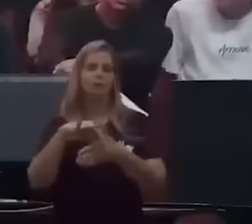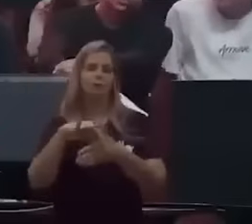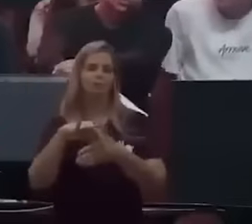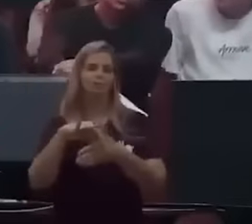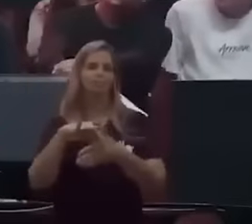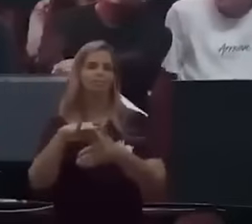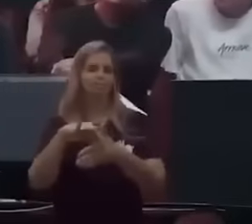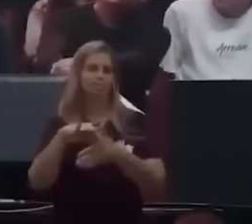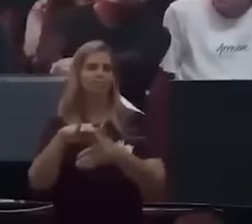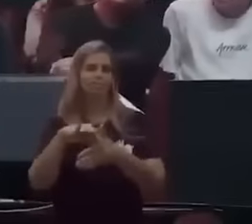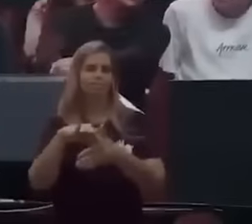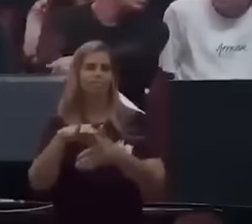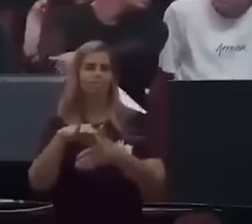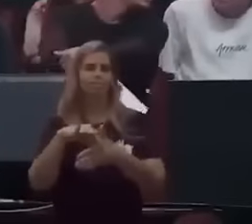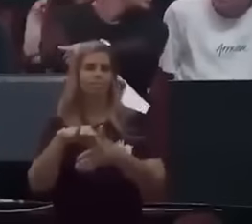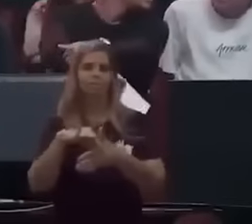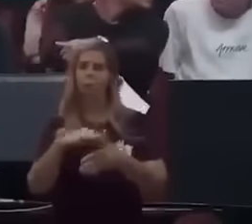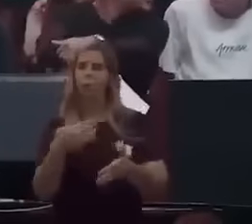de liderança,